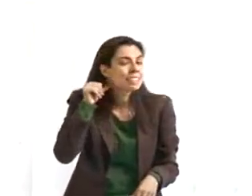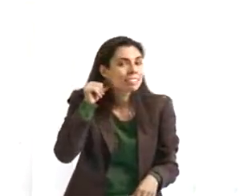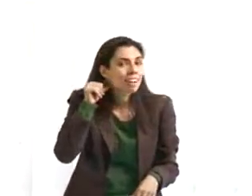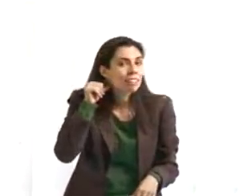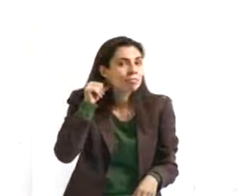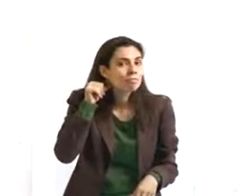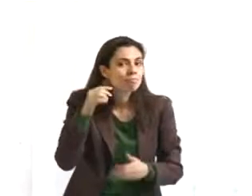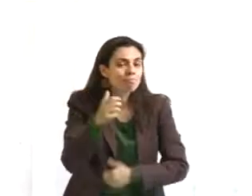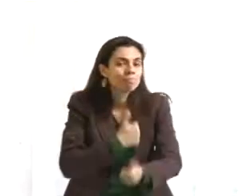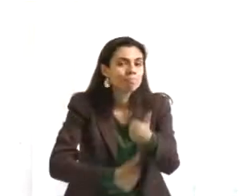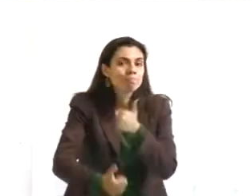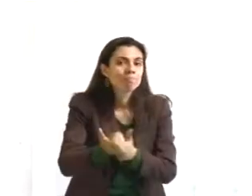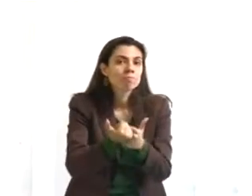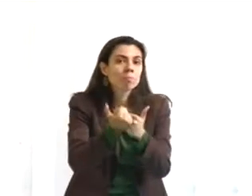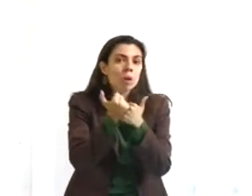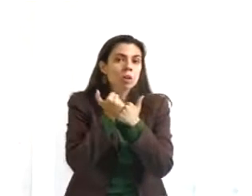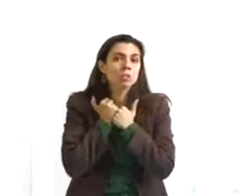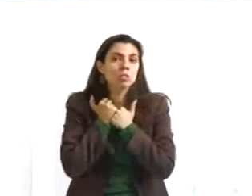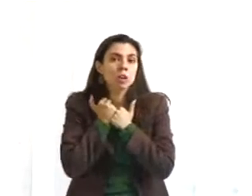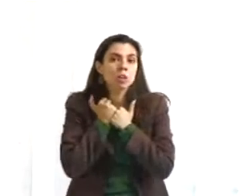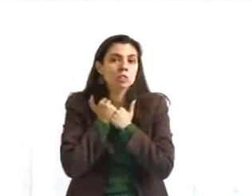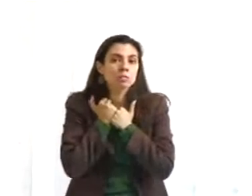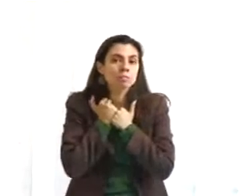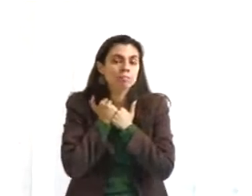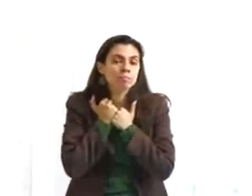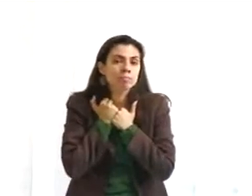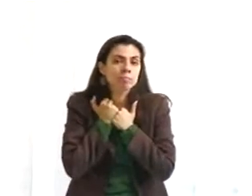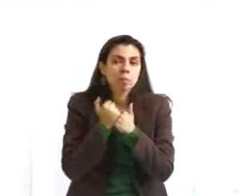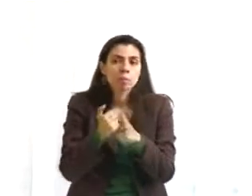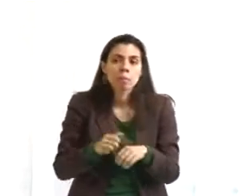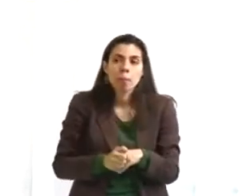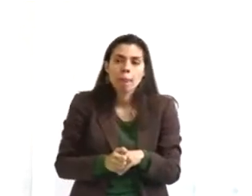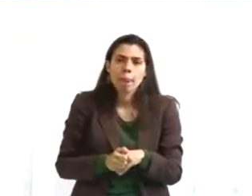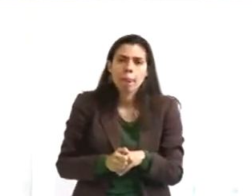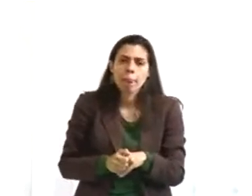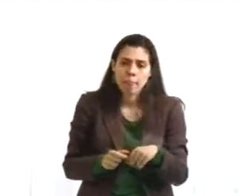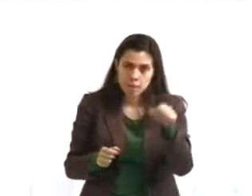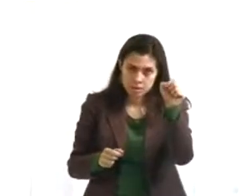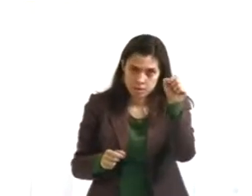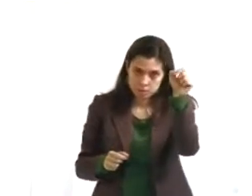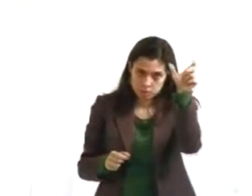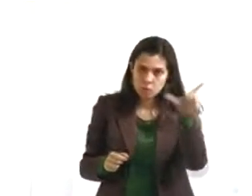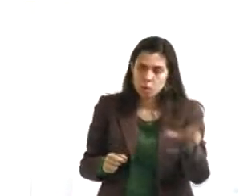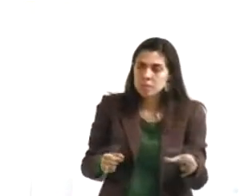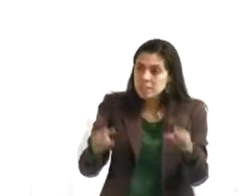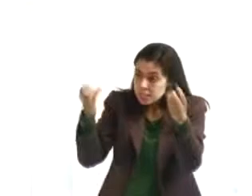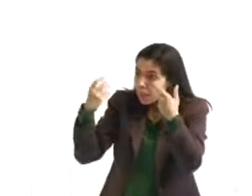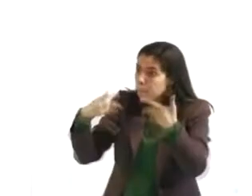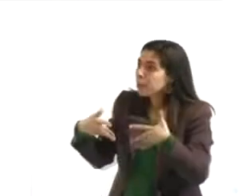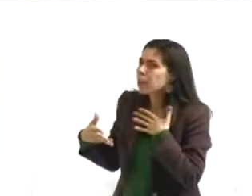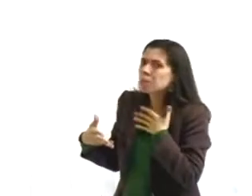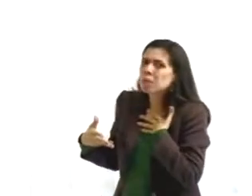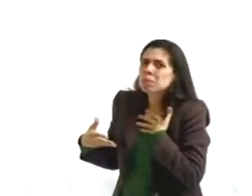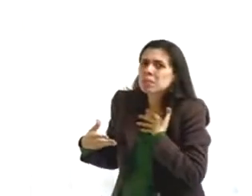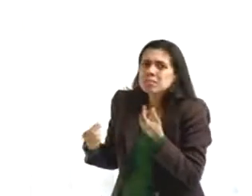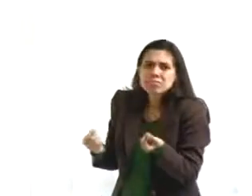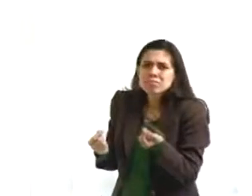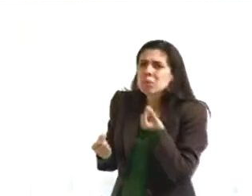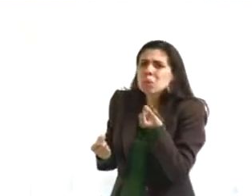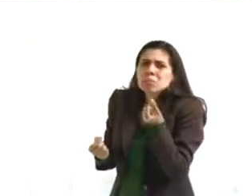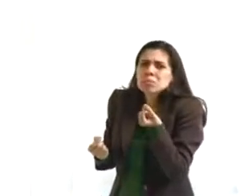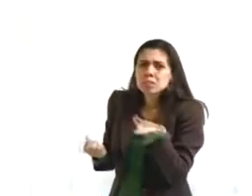é tirada. Então o eunuco disse a Filipe: peço-te que me expliques, a quem se refere o